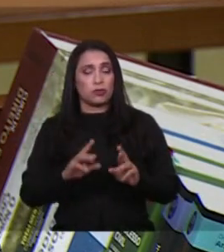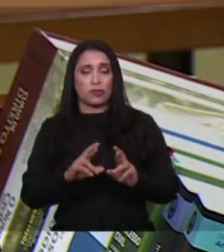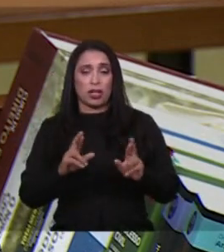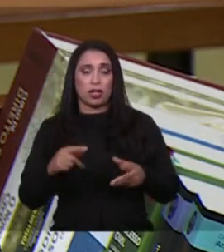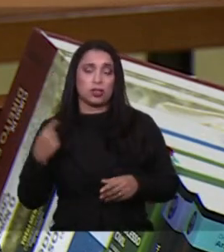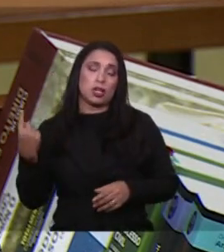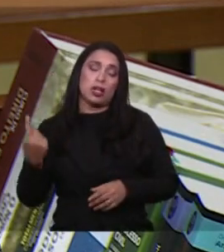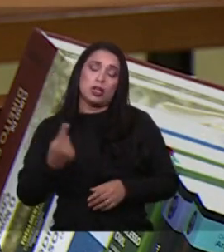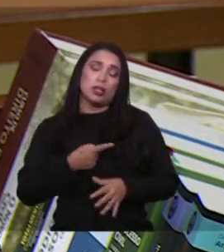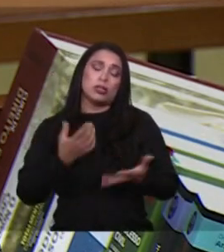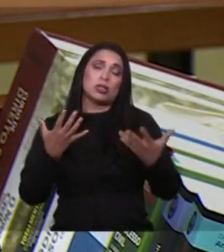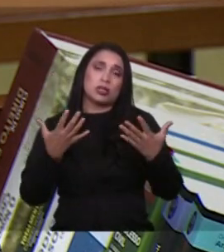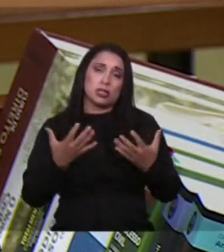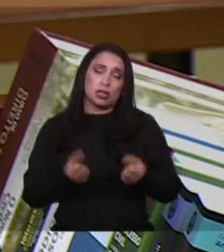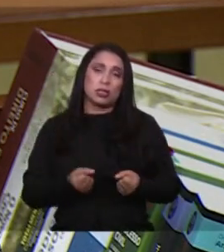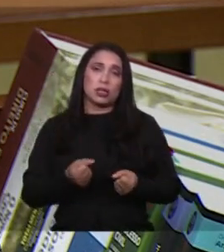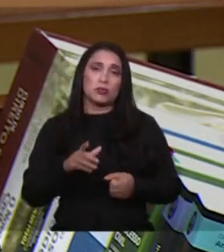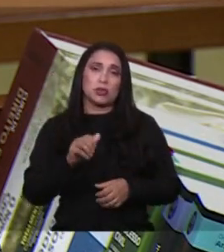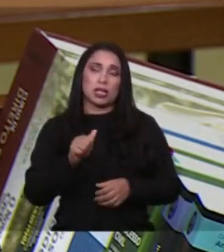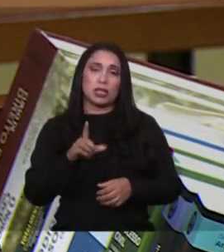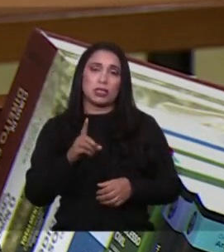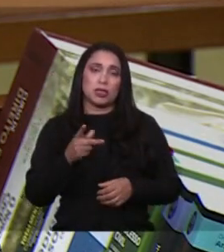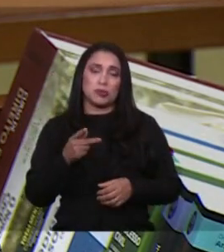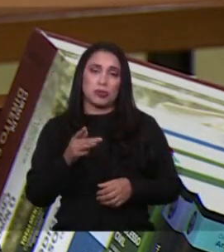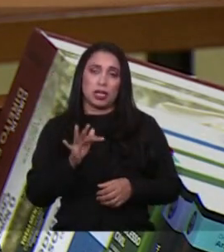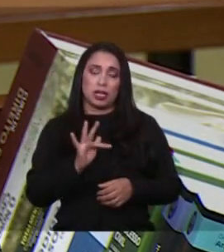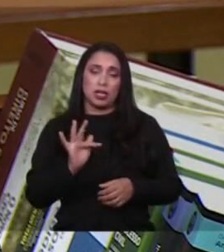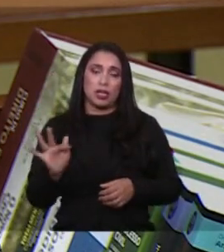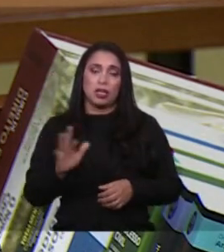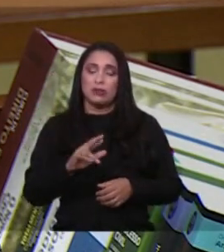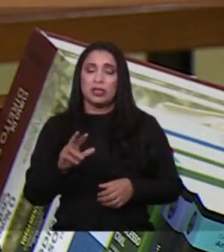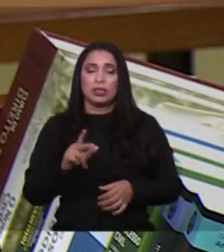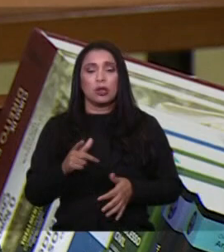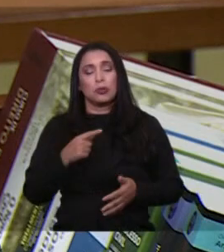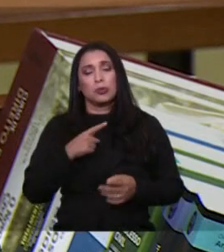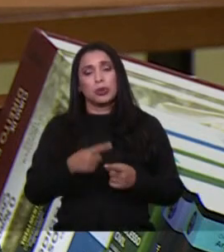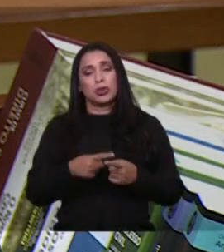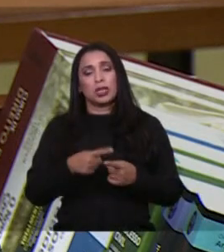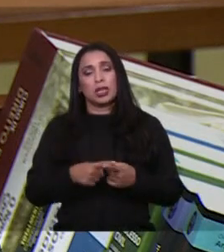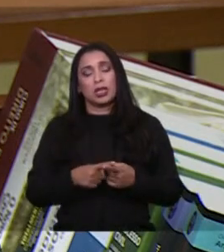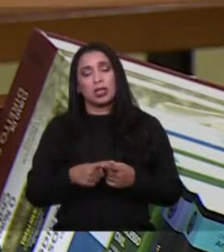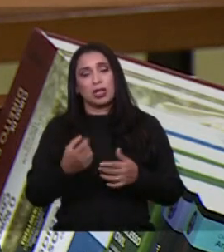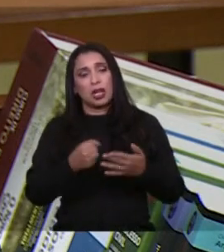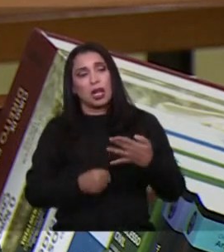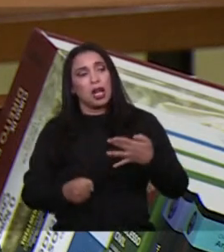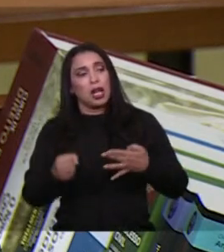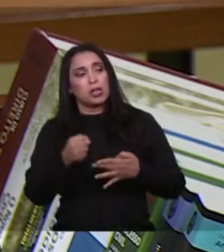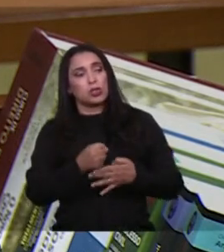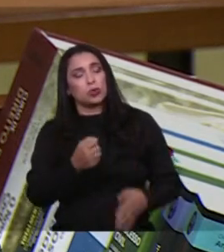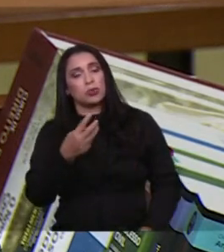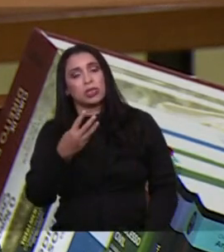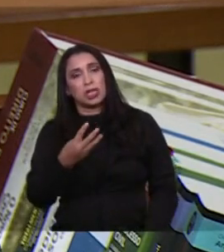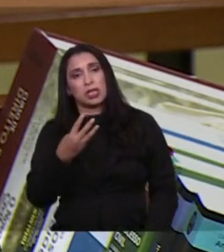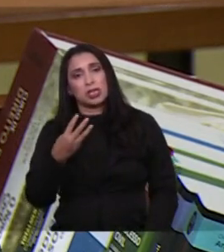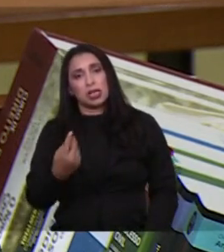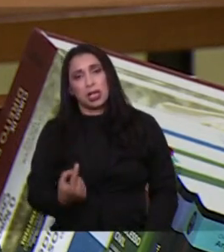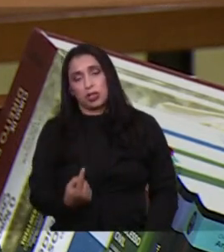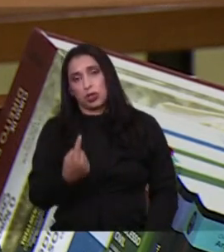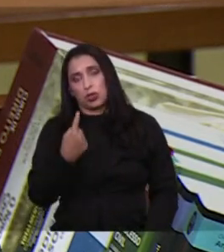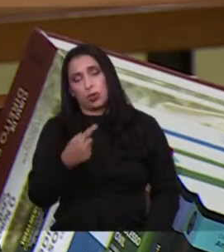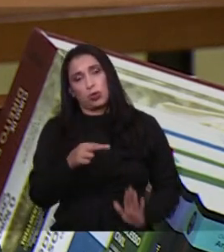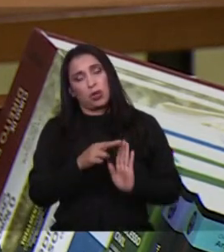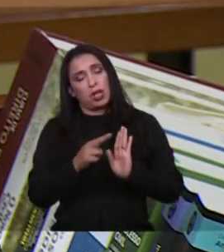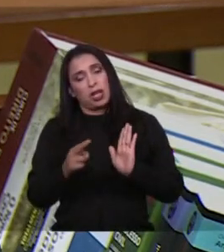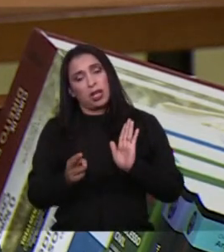Nós aceitamos a DPF não porque nós consideramos a súmula 331 um ato